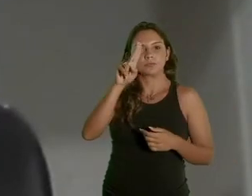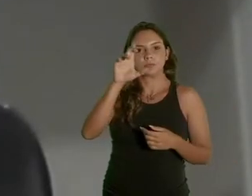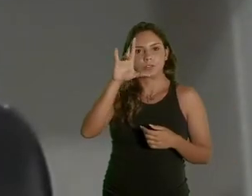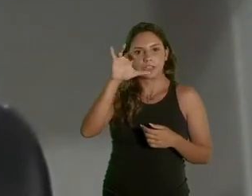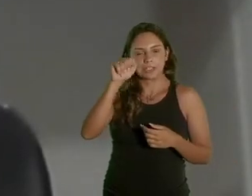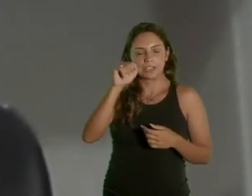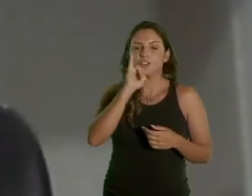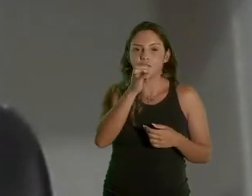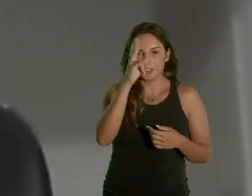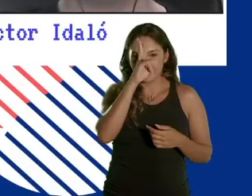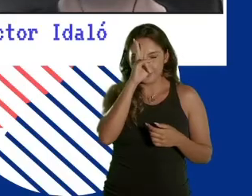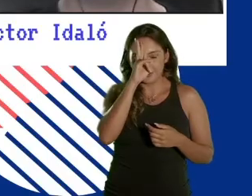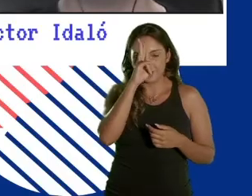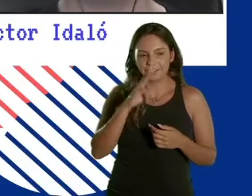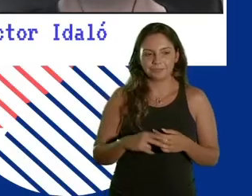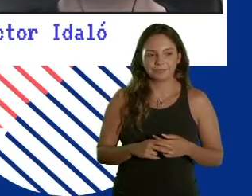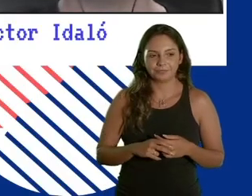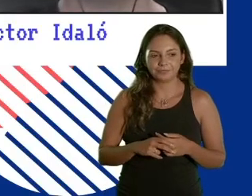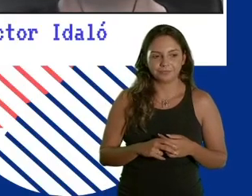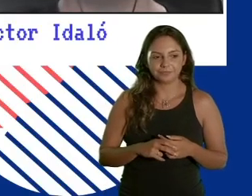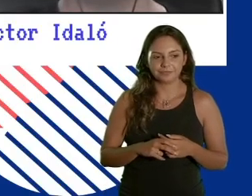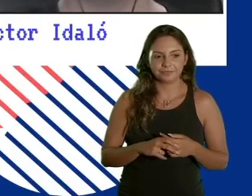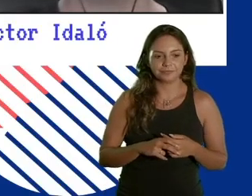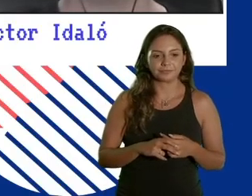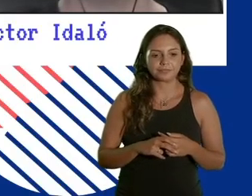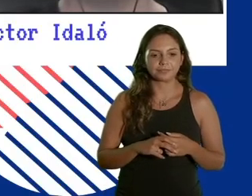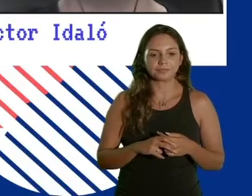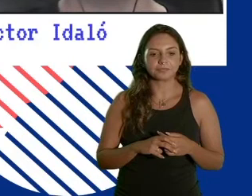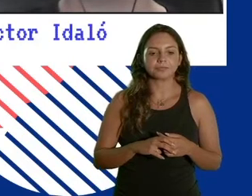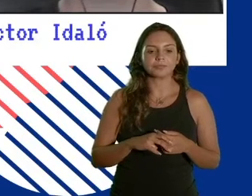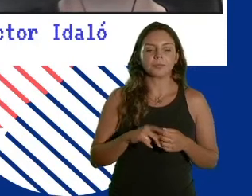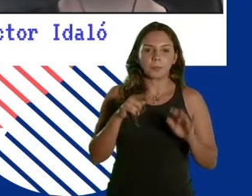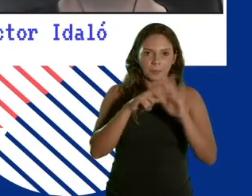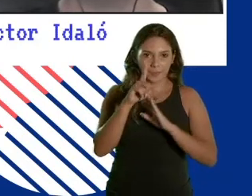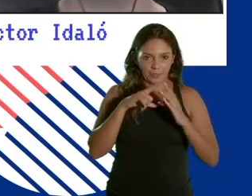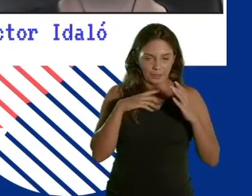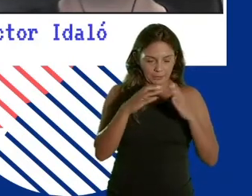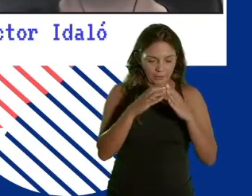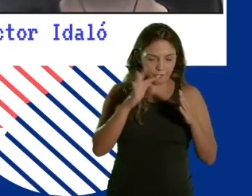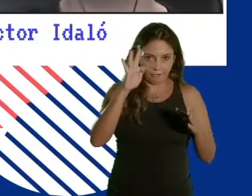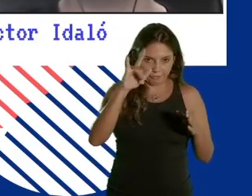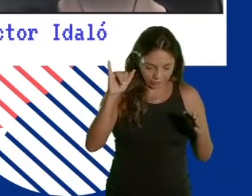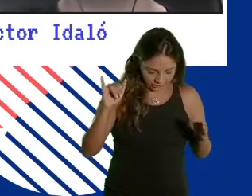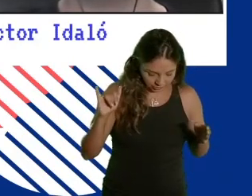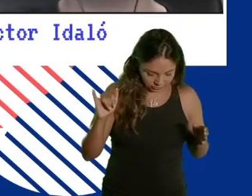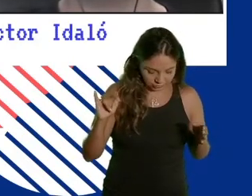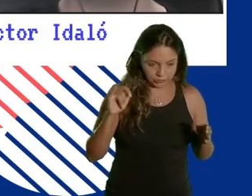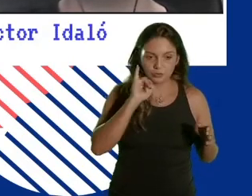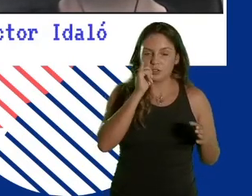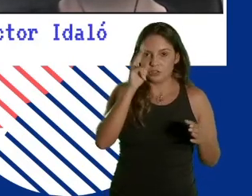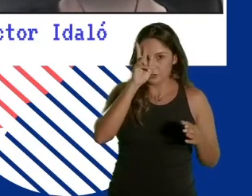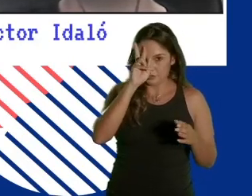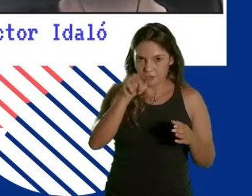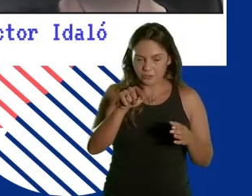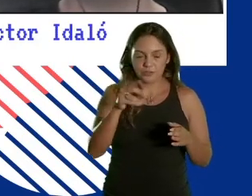Leite, a contadora de história, grande artista Lucrécia Leite nos acompanhando, está participando do Araxá, fazendo contações de história